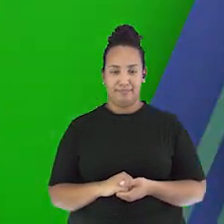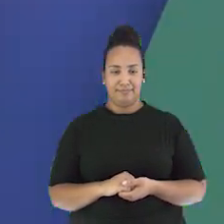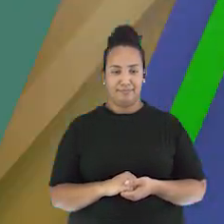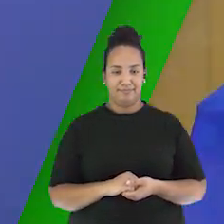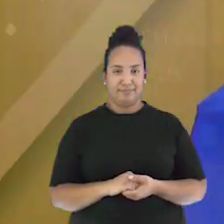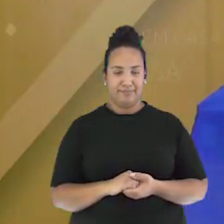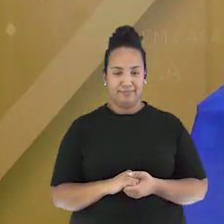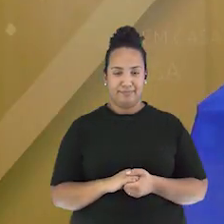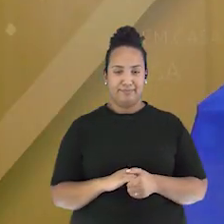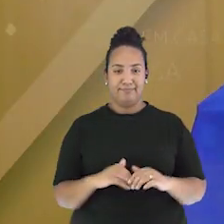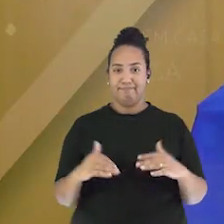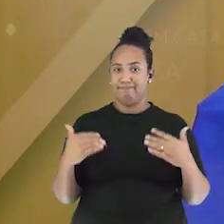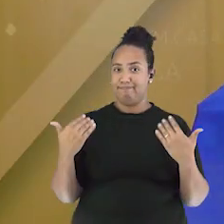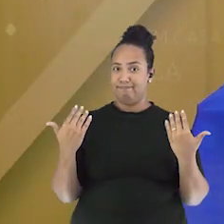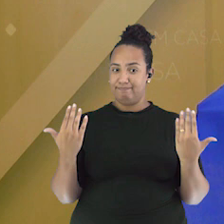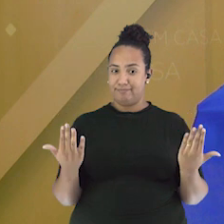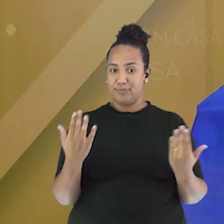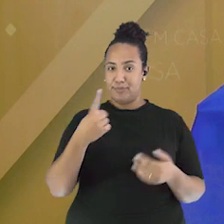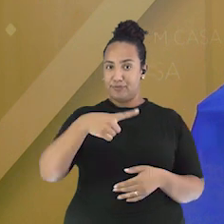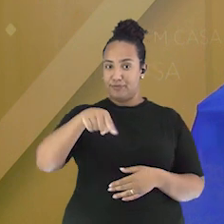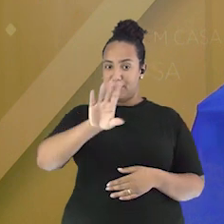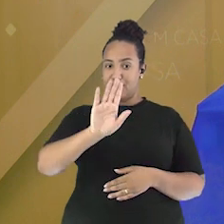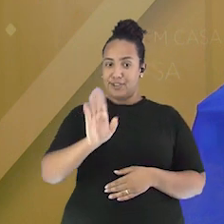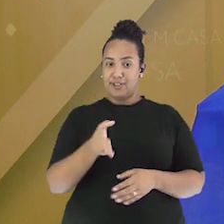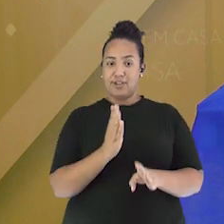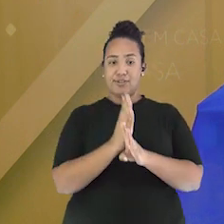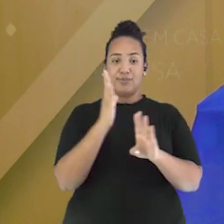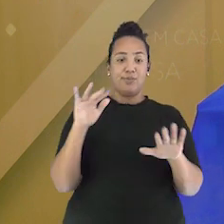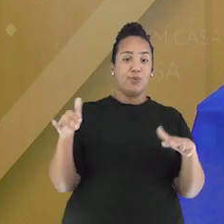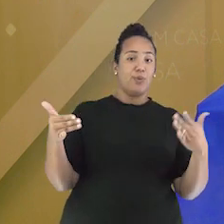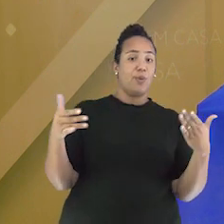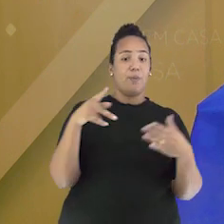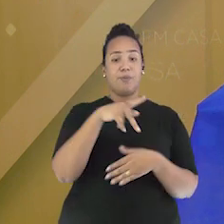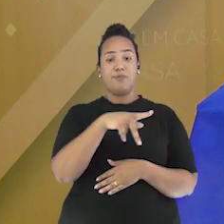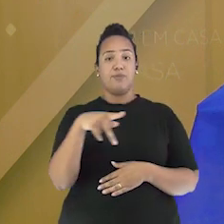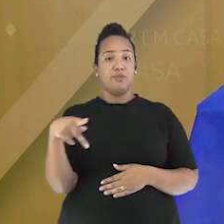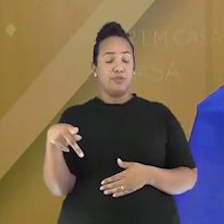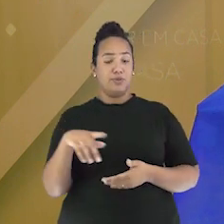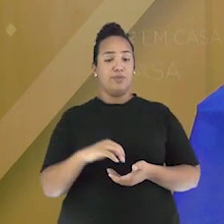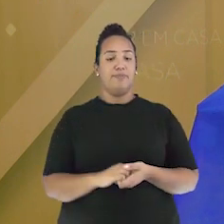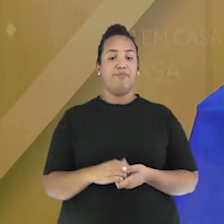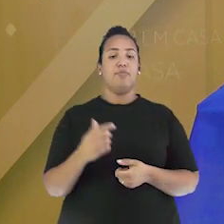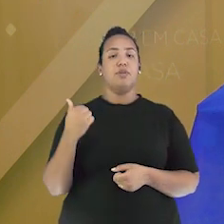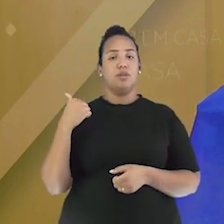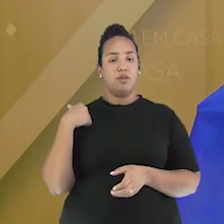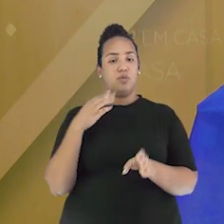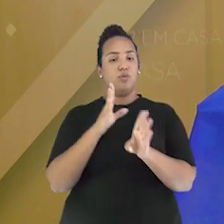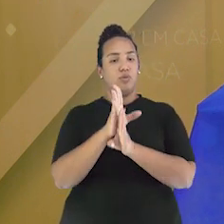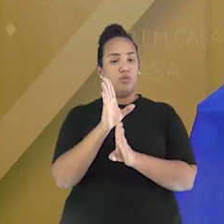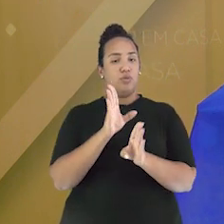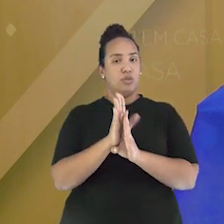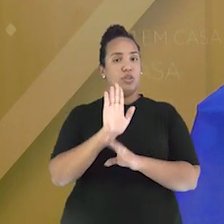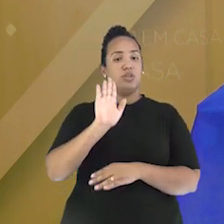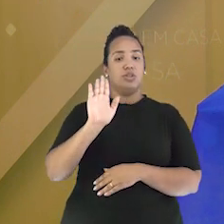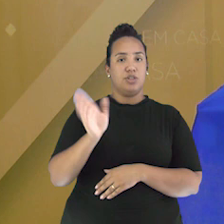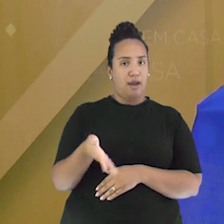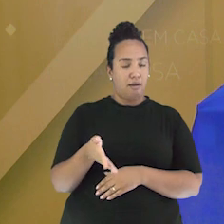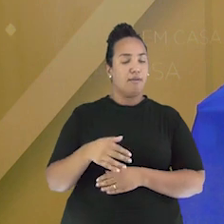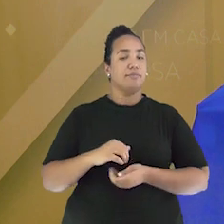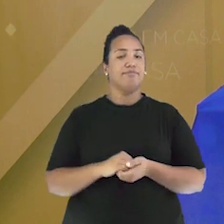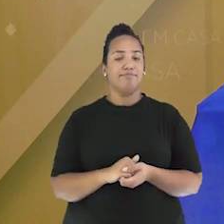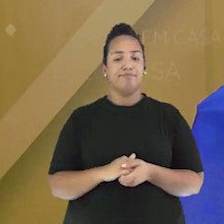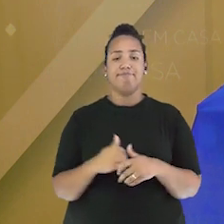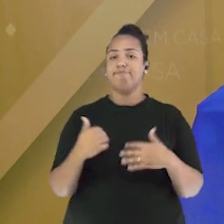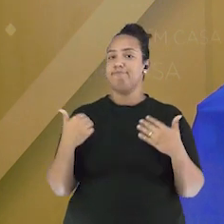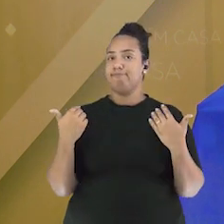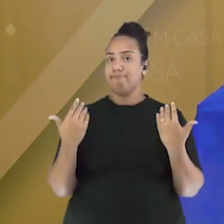E aí, galera, descobriram que professor é esse? Eu já dei todas as dicas agorinha há